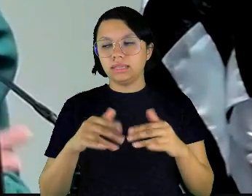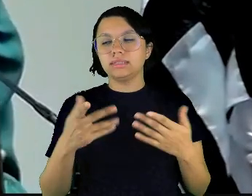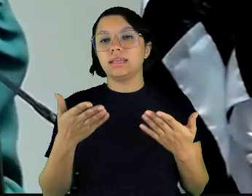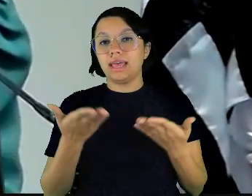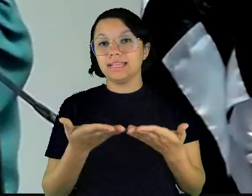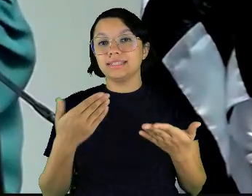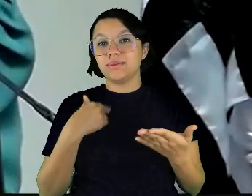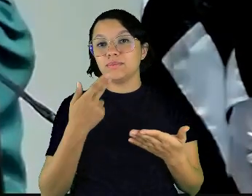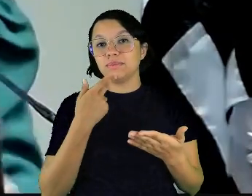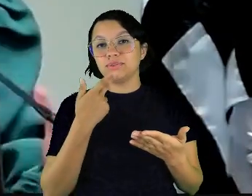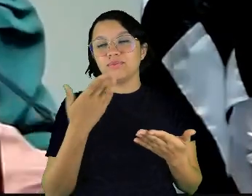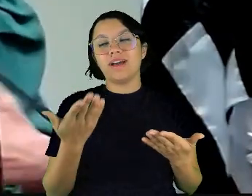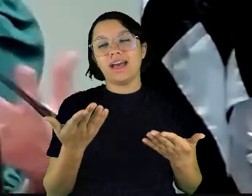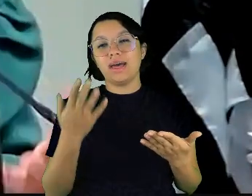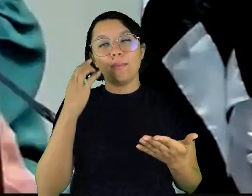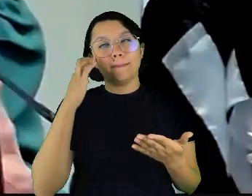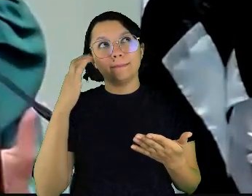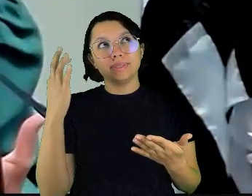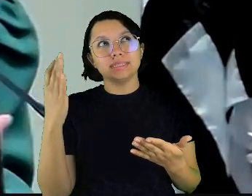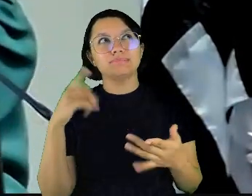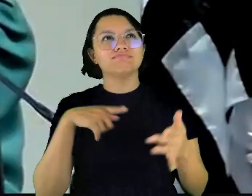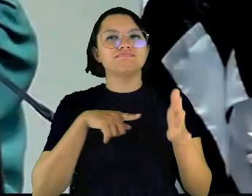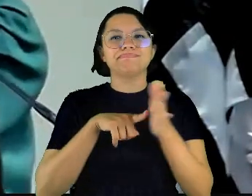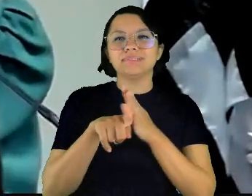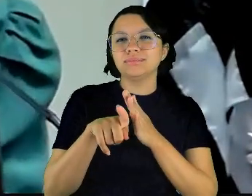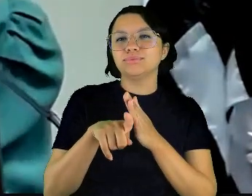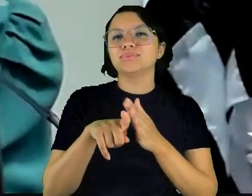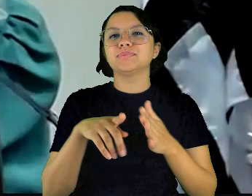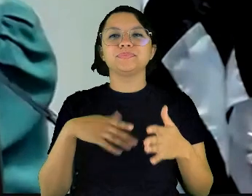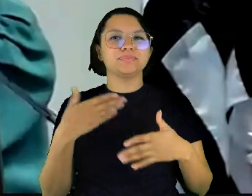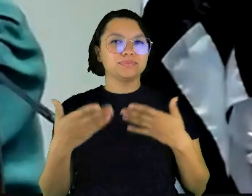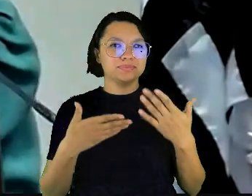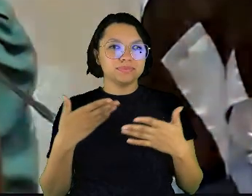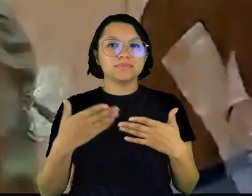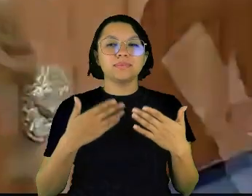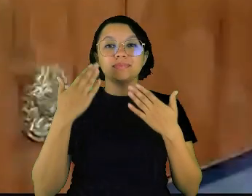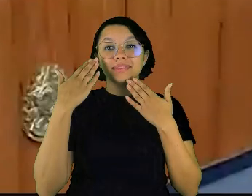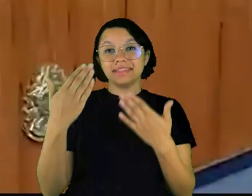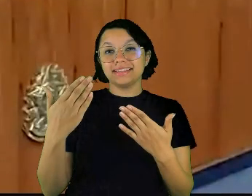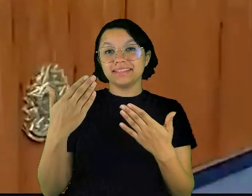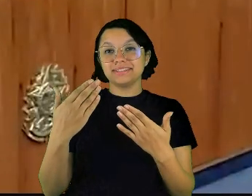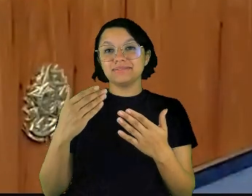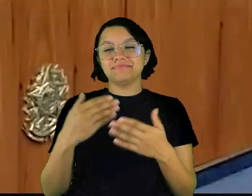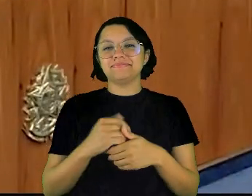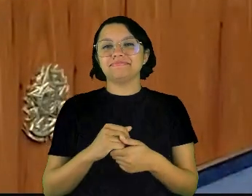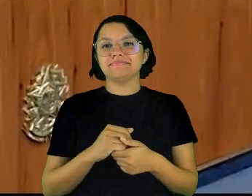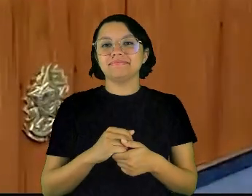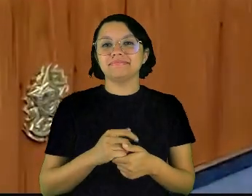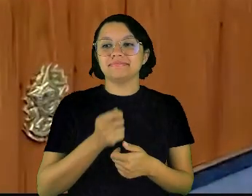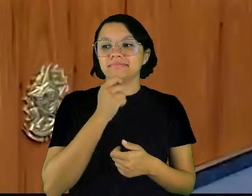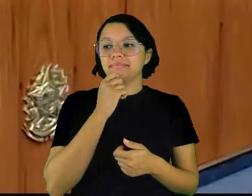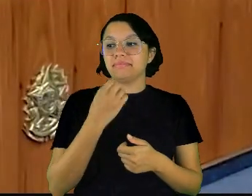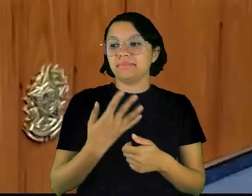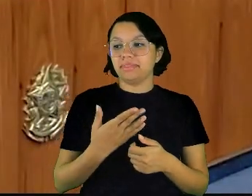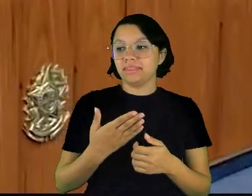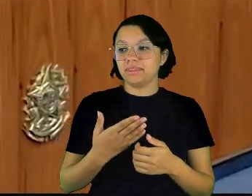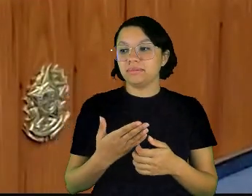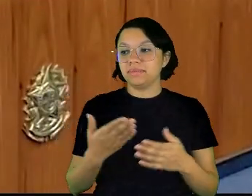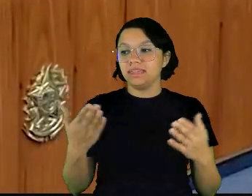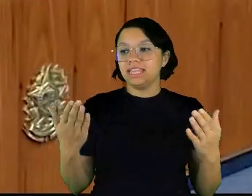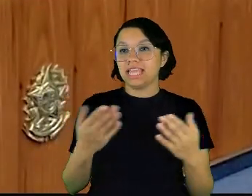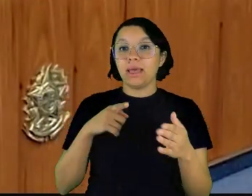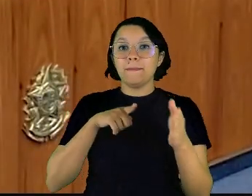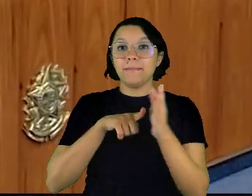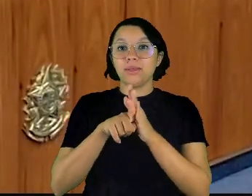minhas colocações, pensamentos, indagações, e agradeço. Obrigada. Ainda bem que as perguntas são endereçadas